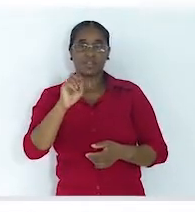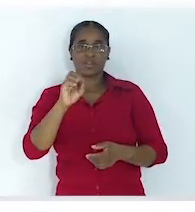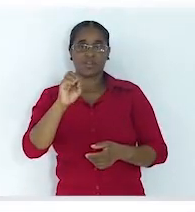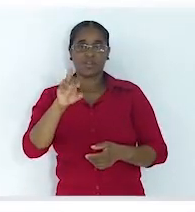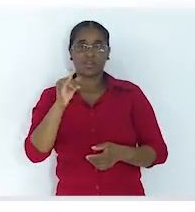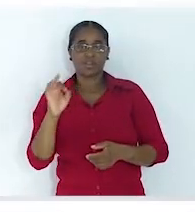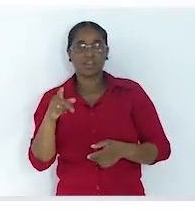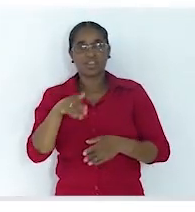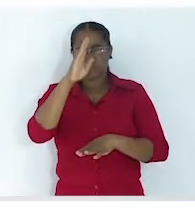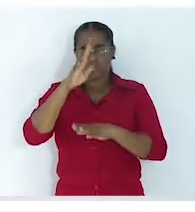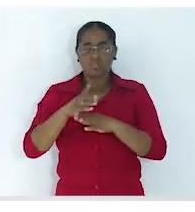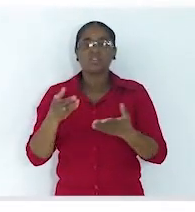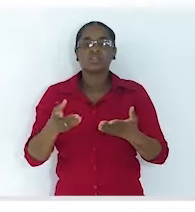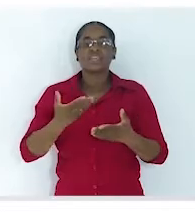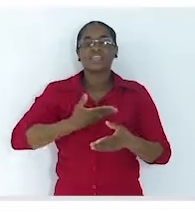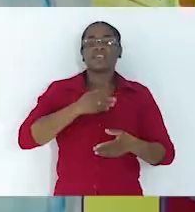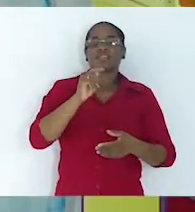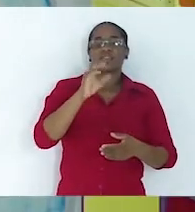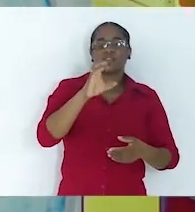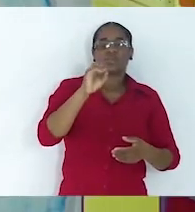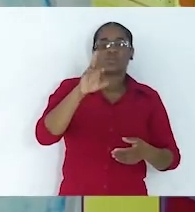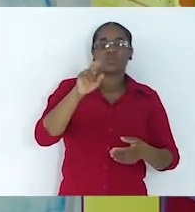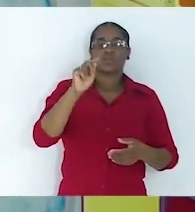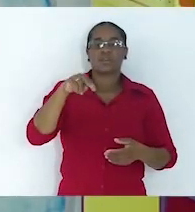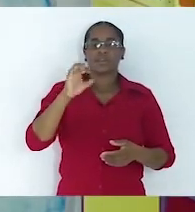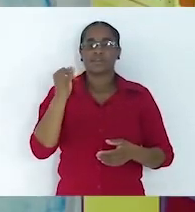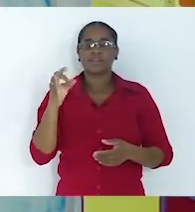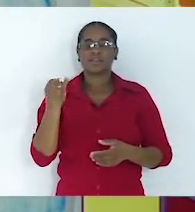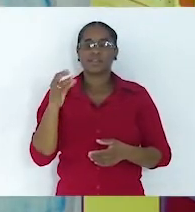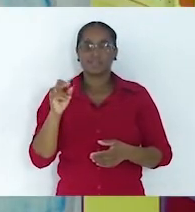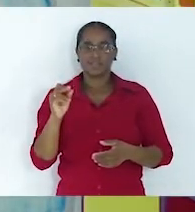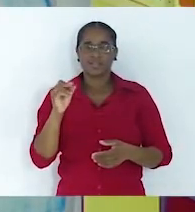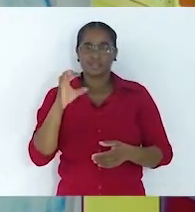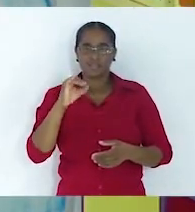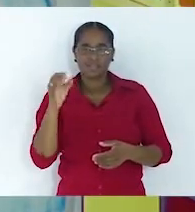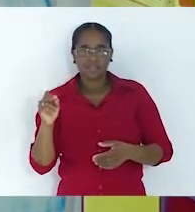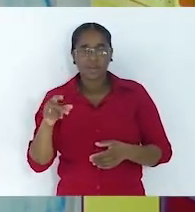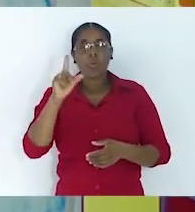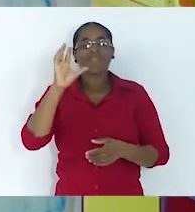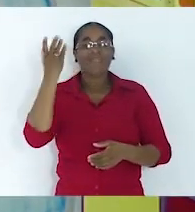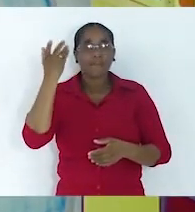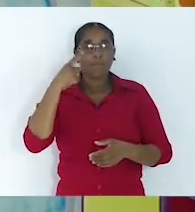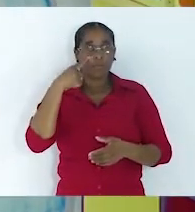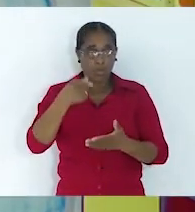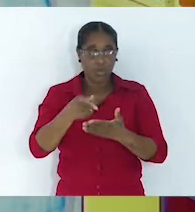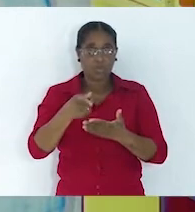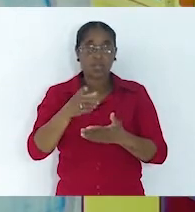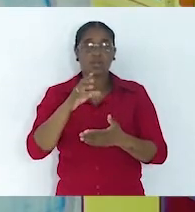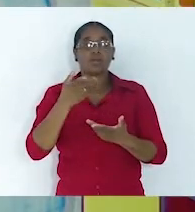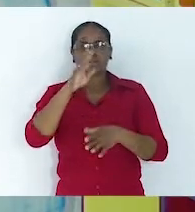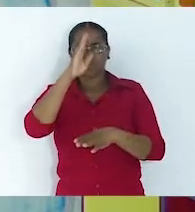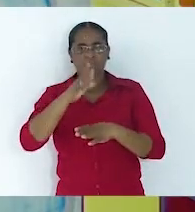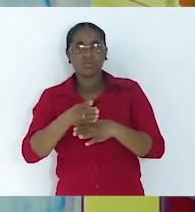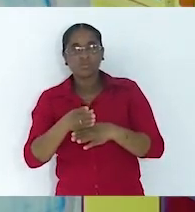é decorrência. O tempo mostra-nos a ocorrência e o espaço mostra-nos a decorrência. Onde decorre, onde